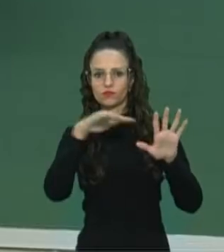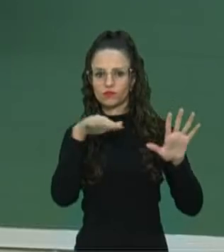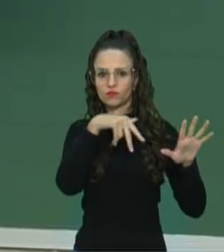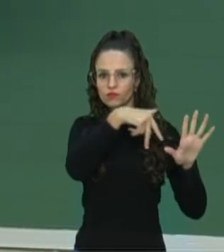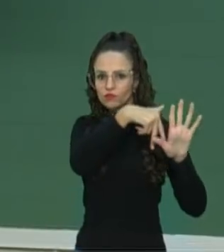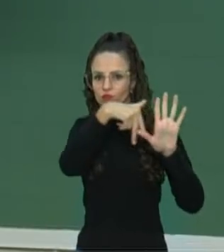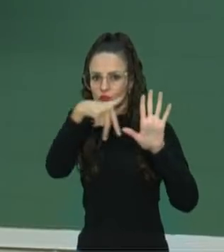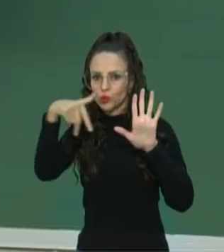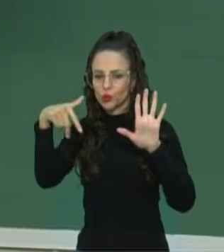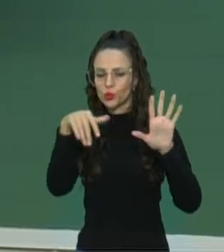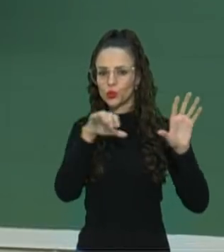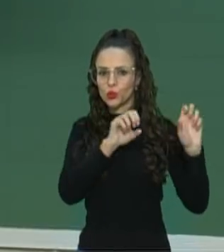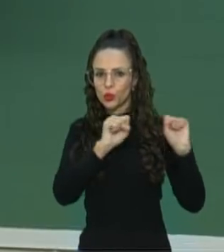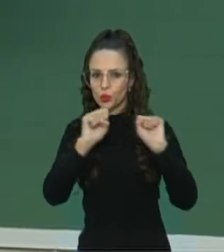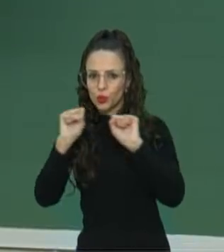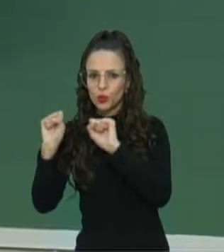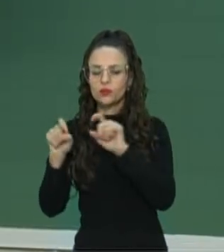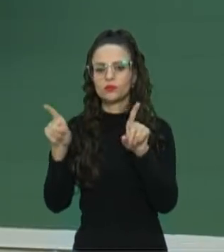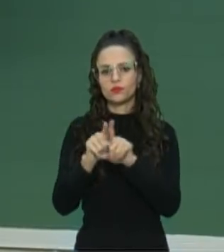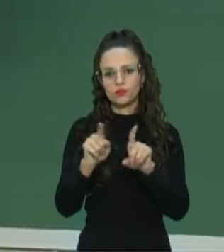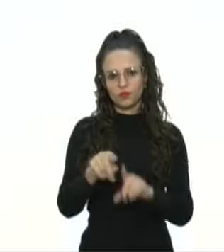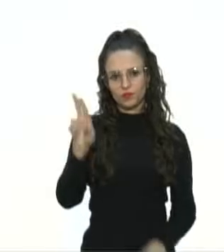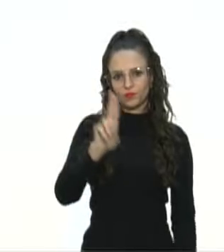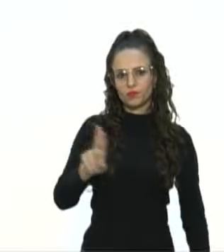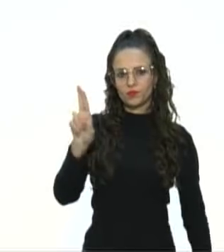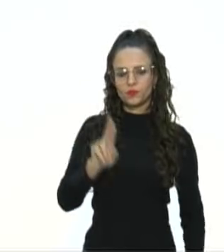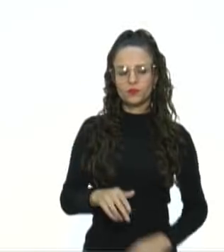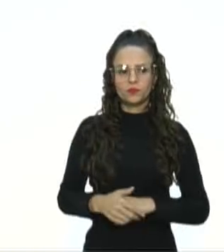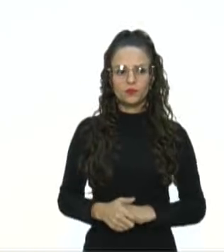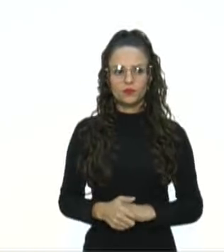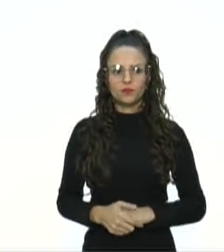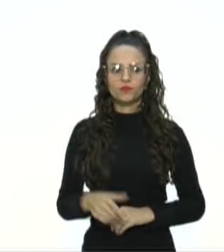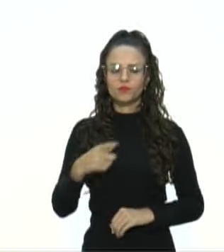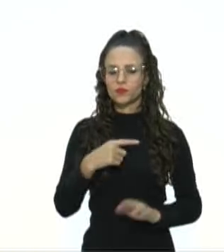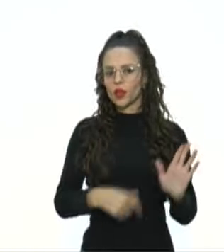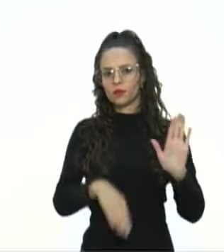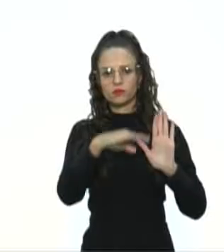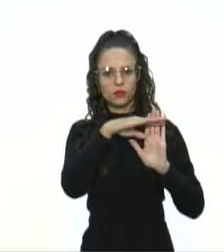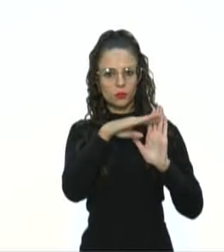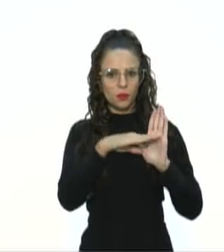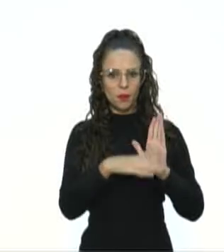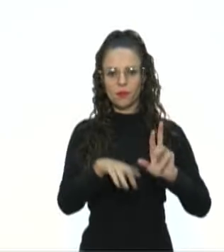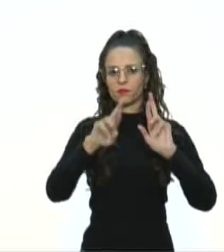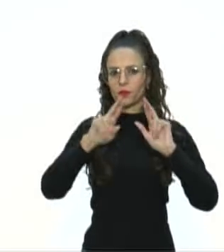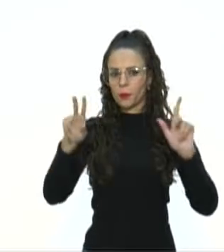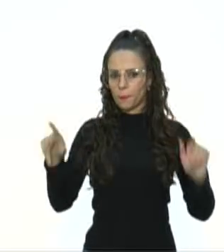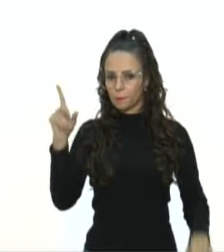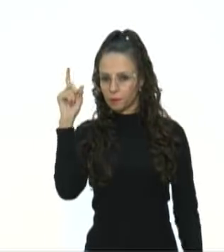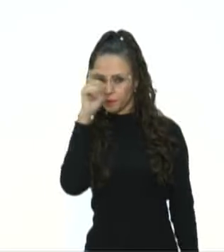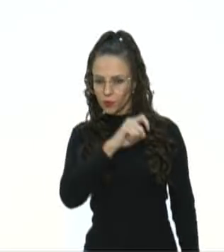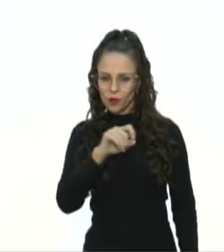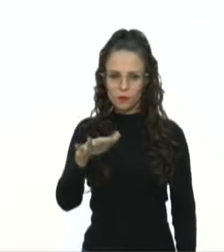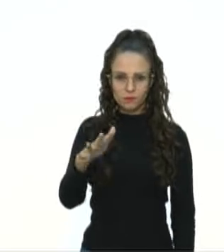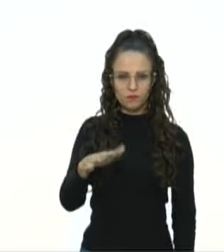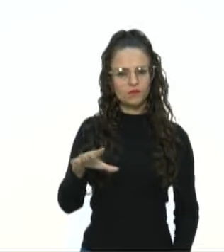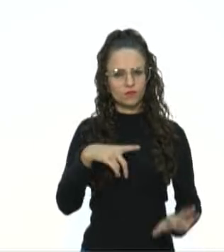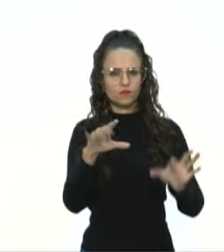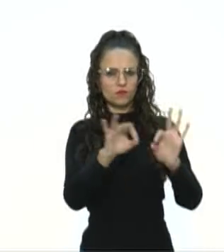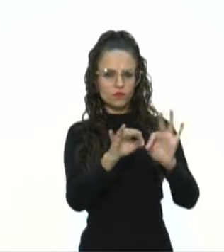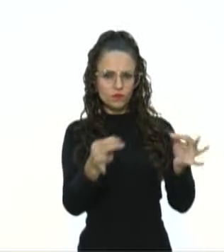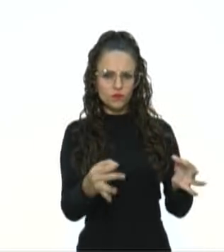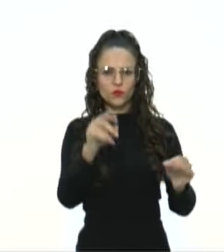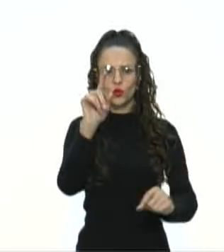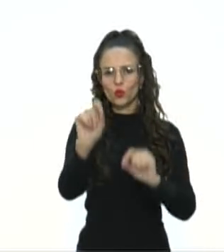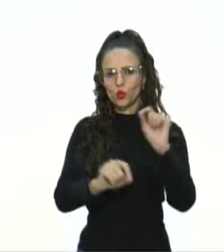explorado pelo ecoturismo. Então, existem circuitos de diferentes graus de dificuldade dentro do arvorismo, né? Existem os mais simples, que são